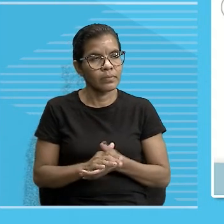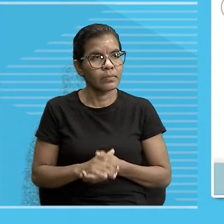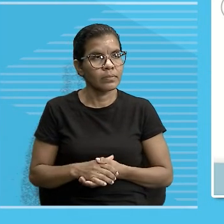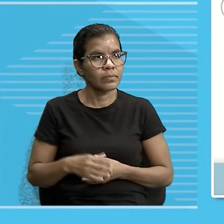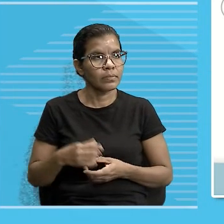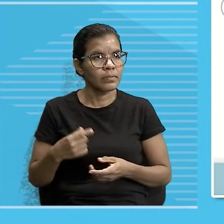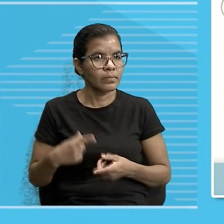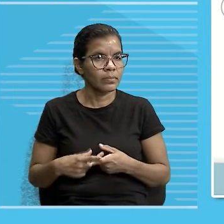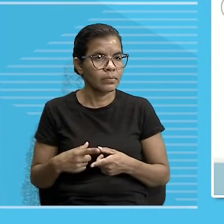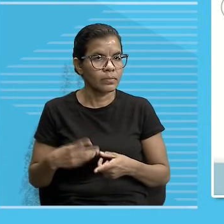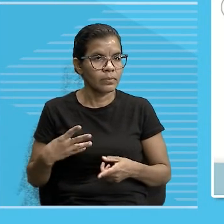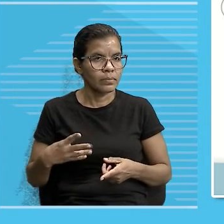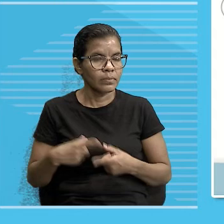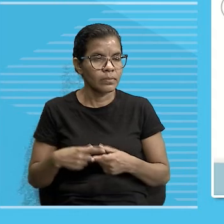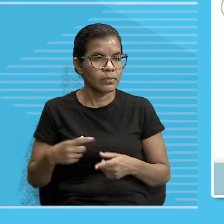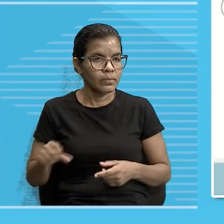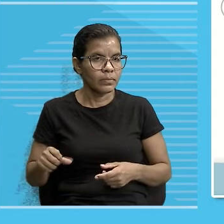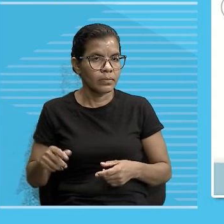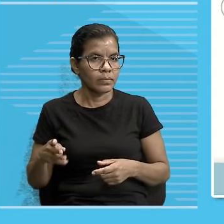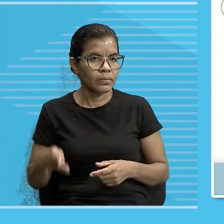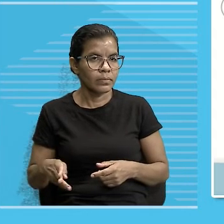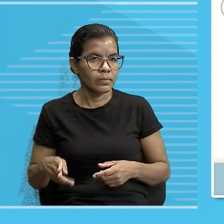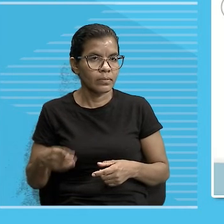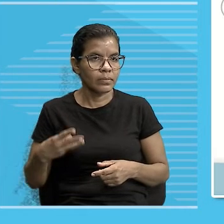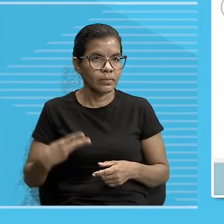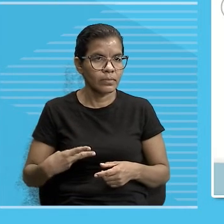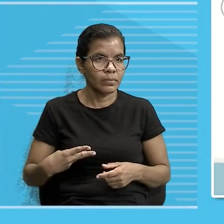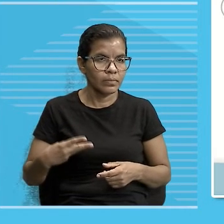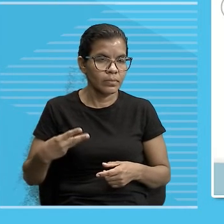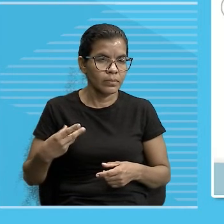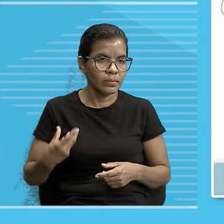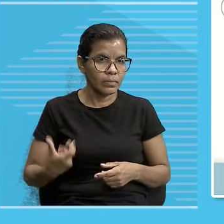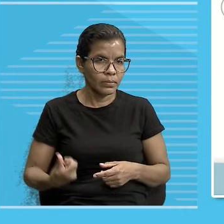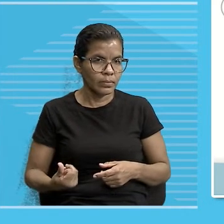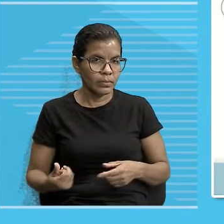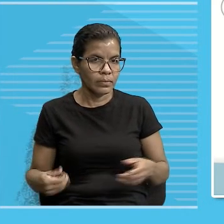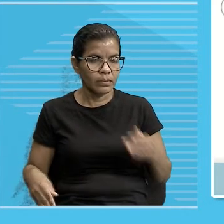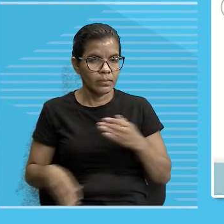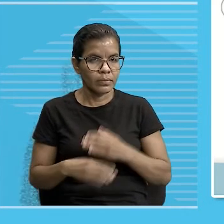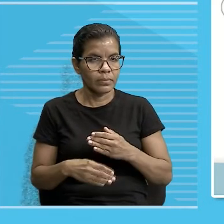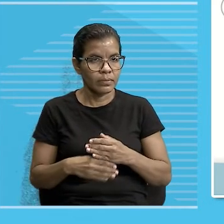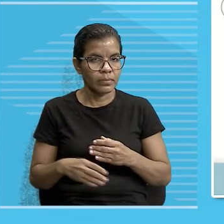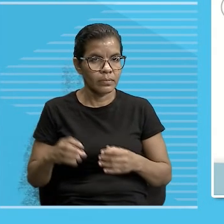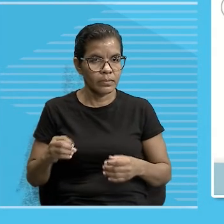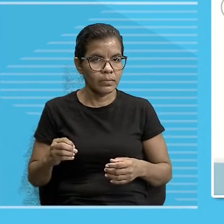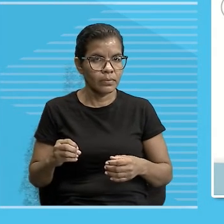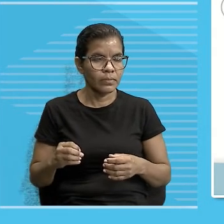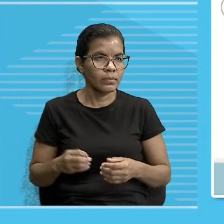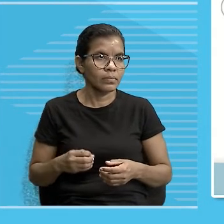4 vezes 9, 36, né? Acrescenta um zero, fica